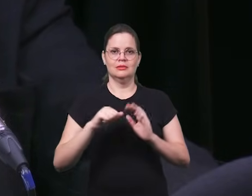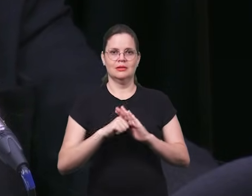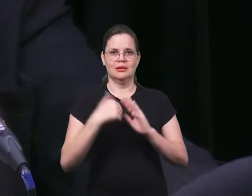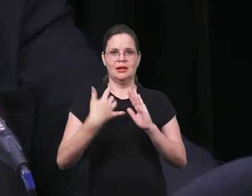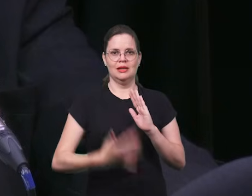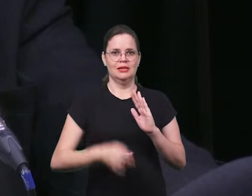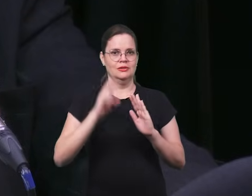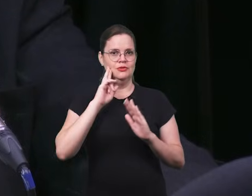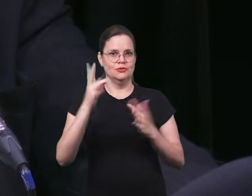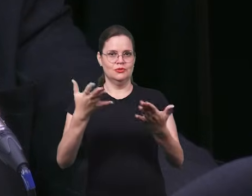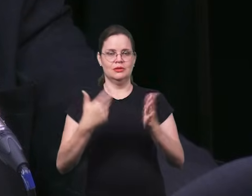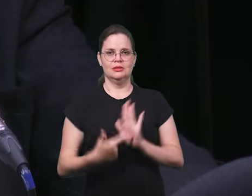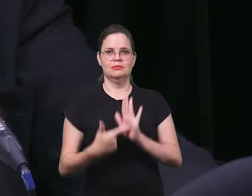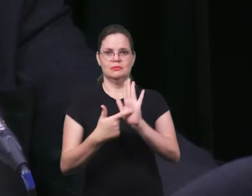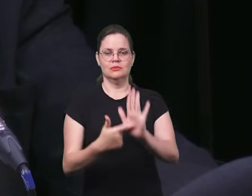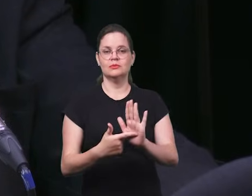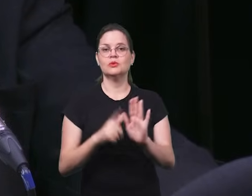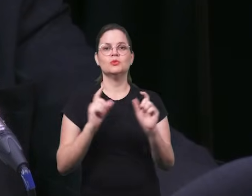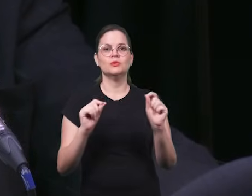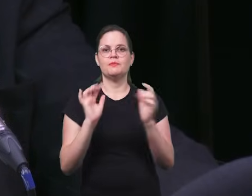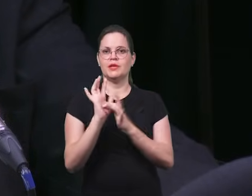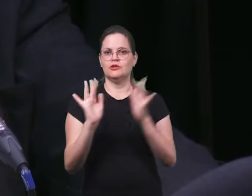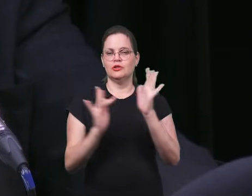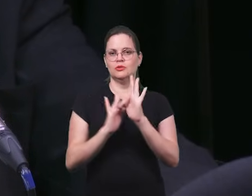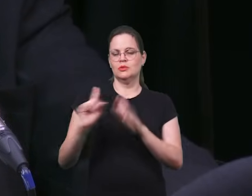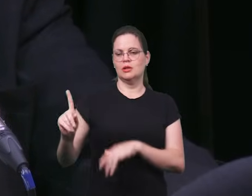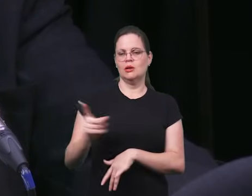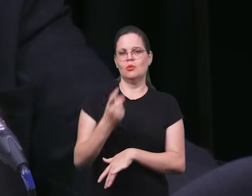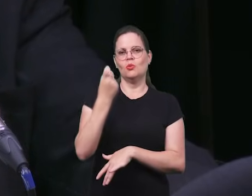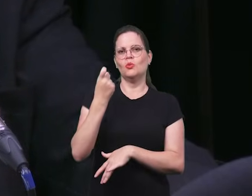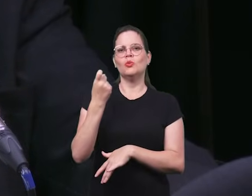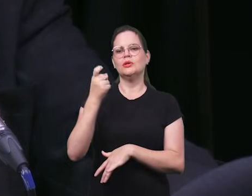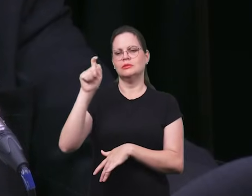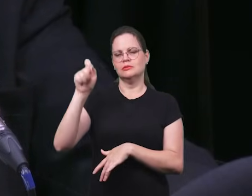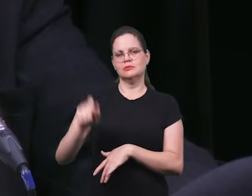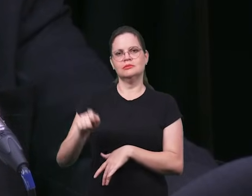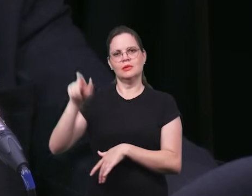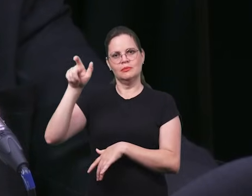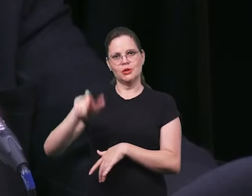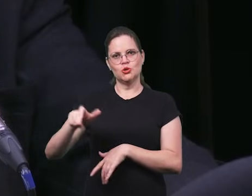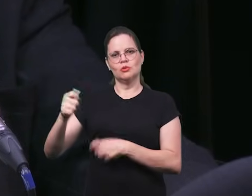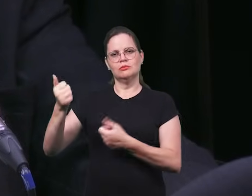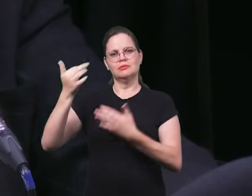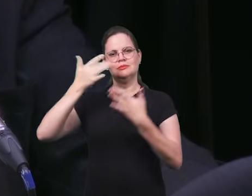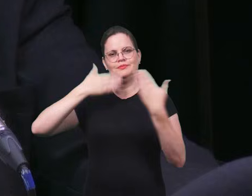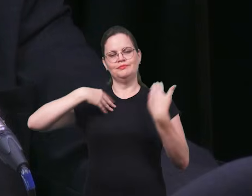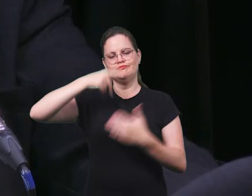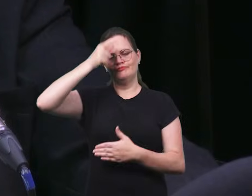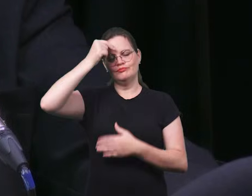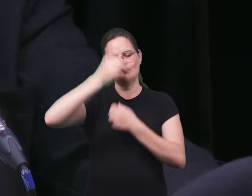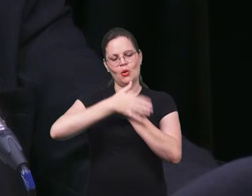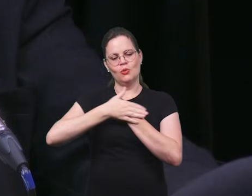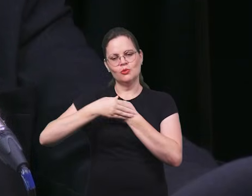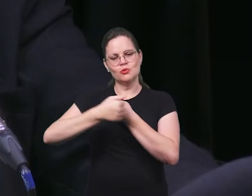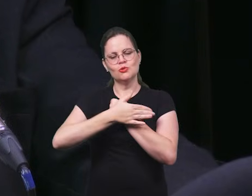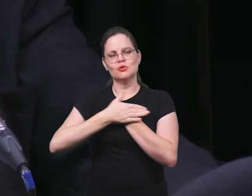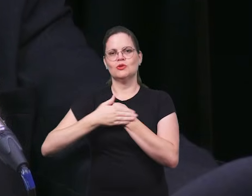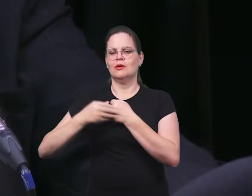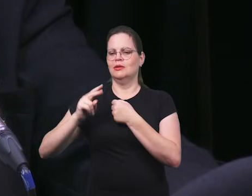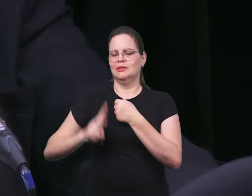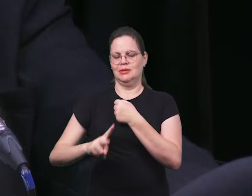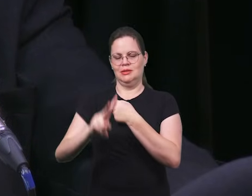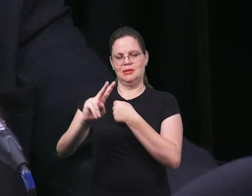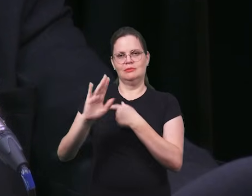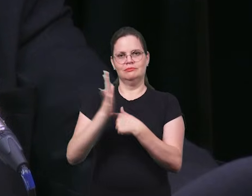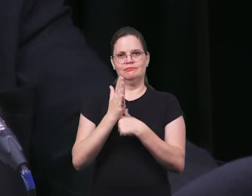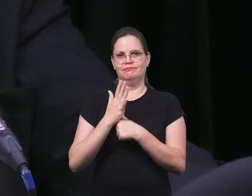Senhor queria mostrar, que Jesus é o nosso descanso, Jesus é o nosso consolo, bem presente na aflição, né? Ele é o